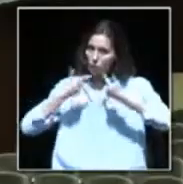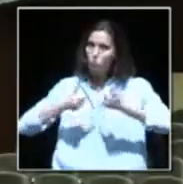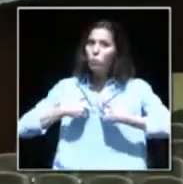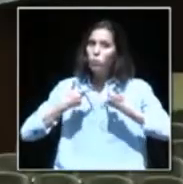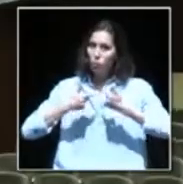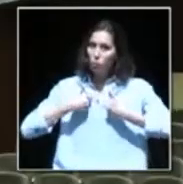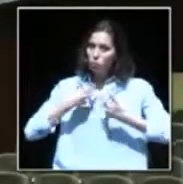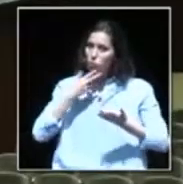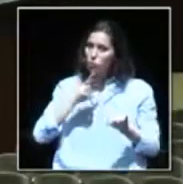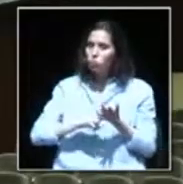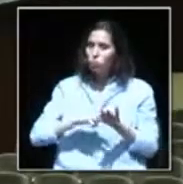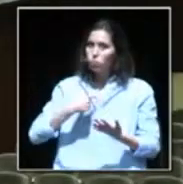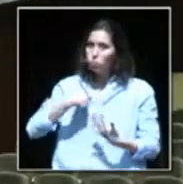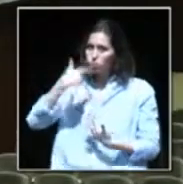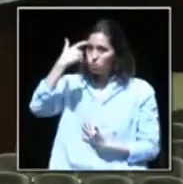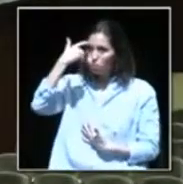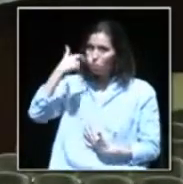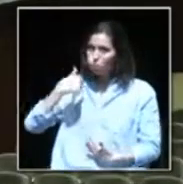também